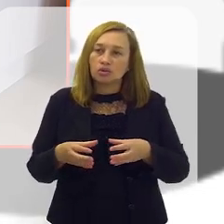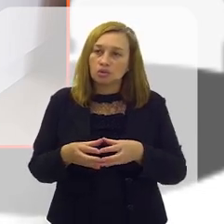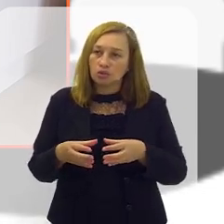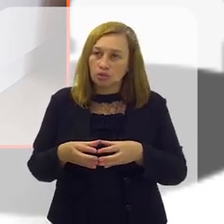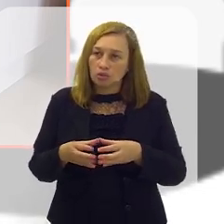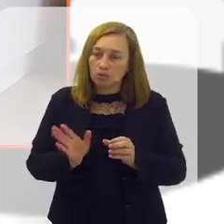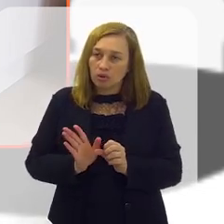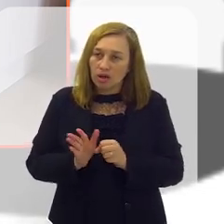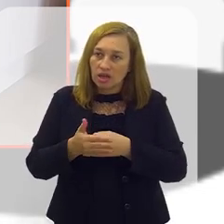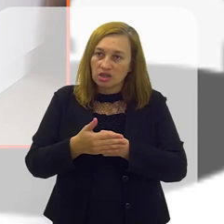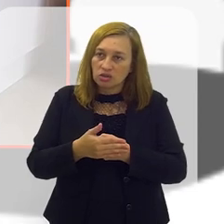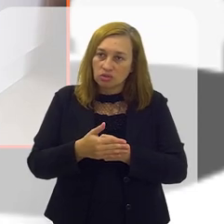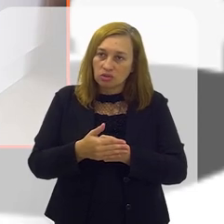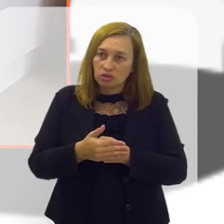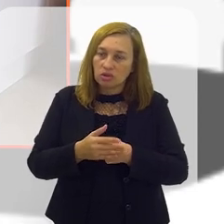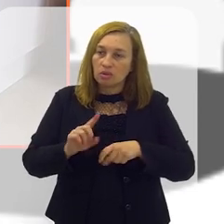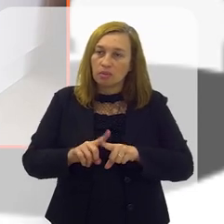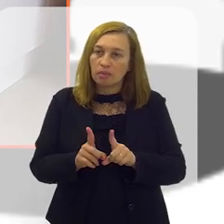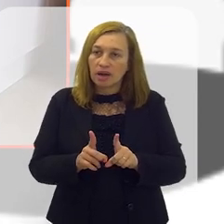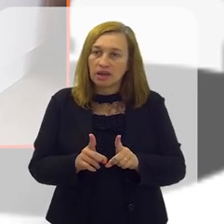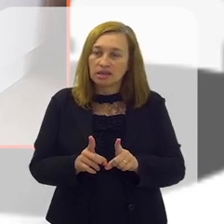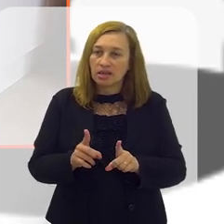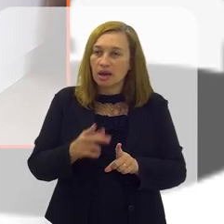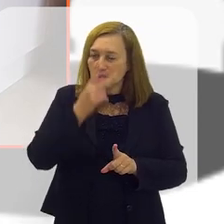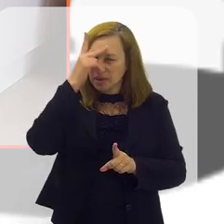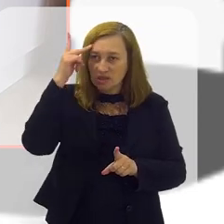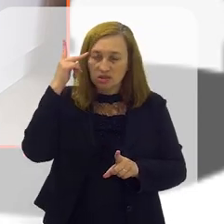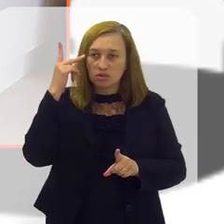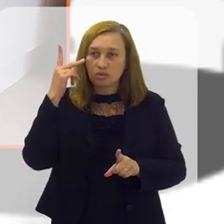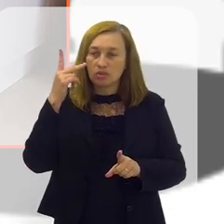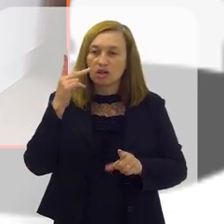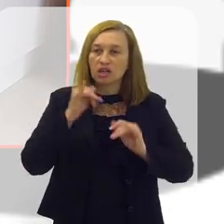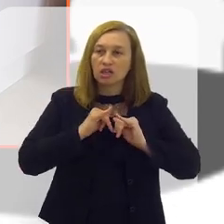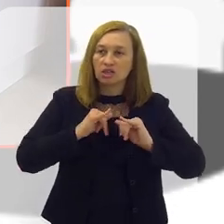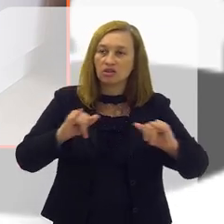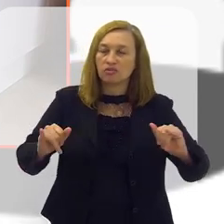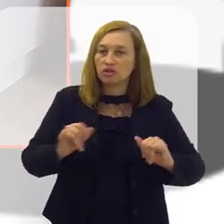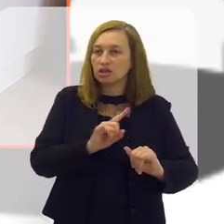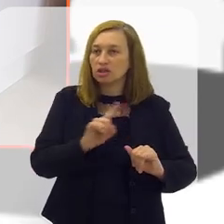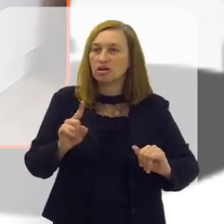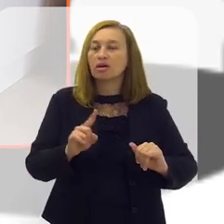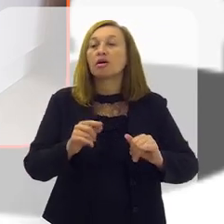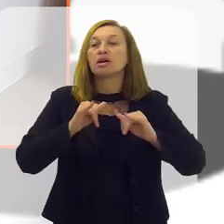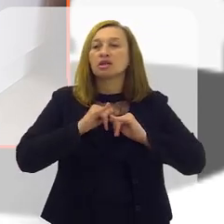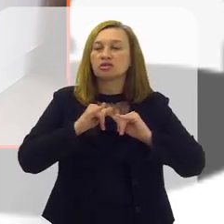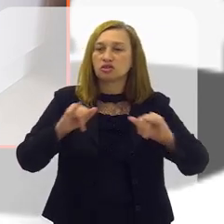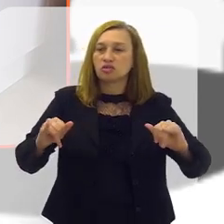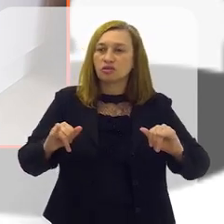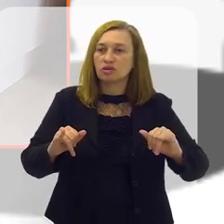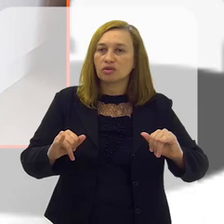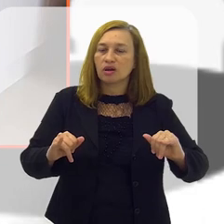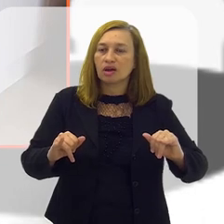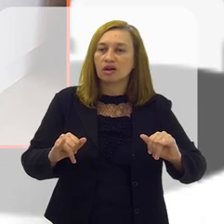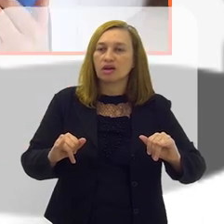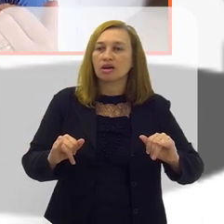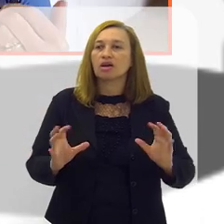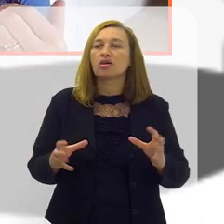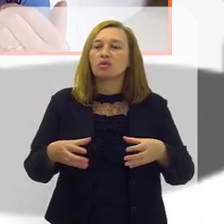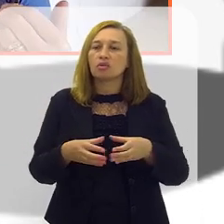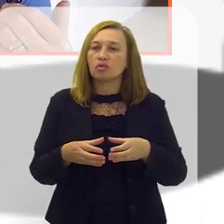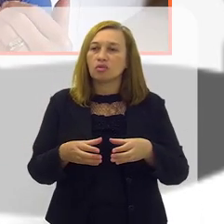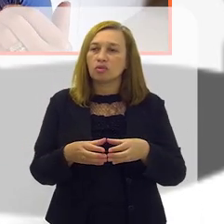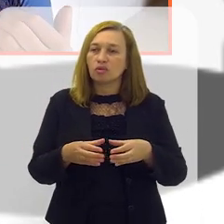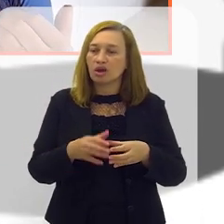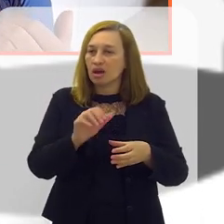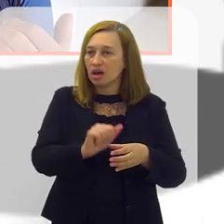anônimo, a Irmandade de Alcoólicos Anônimos não. Então, divulgar a Irmandade para que mais